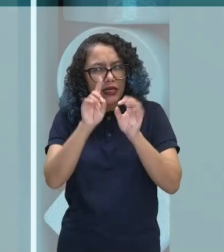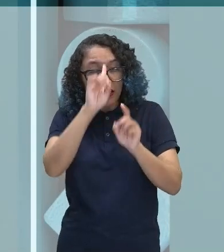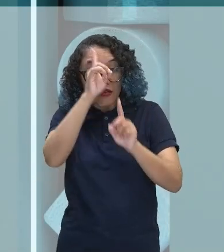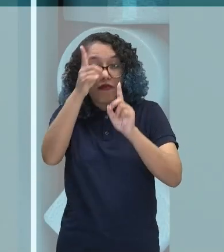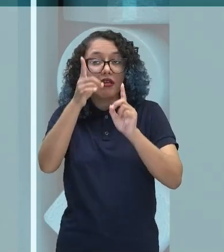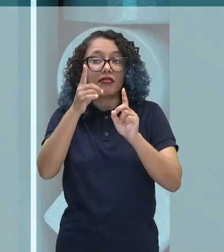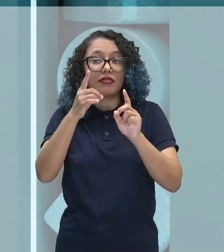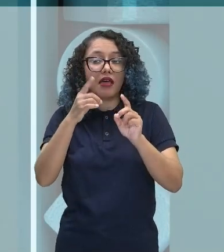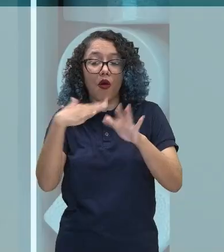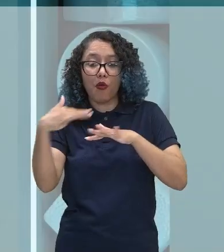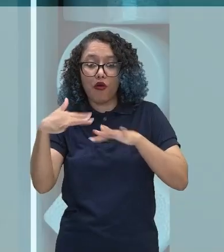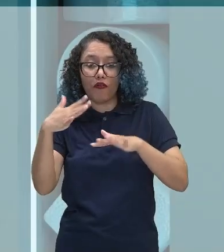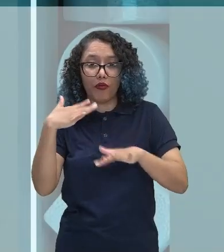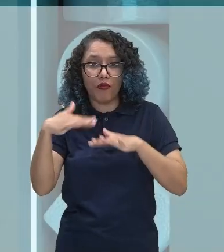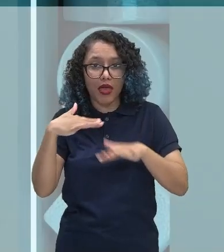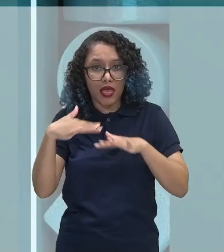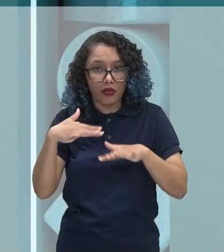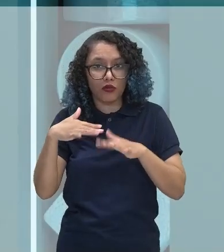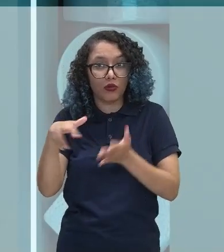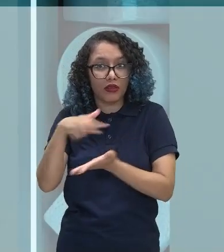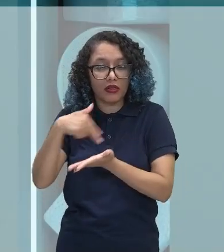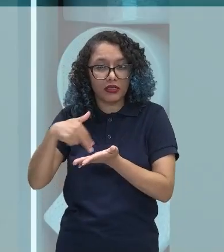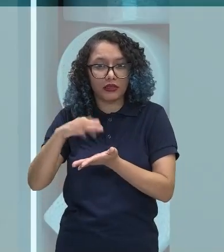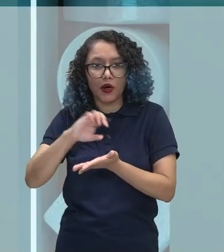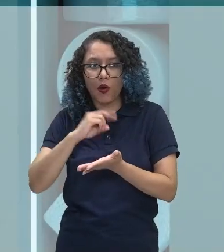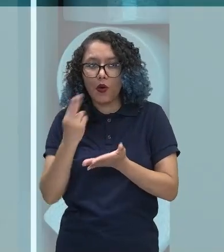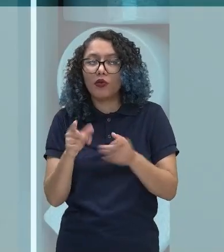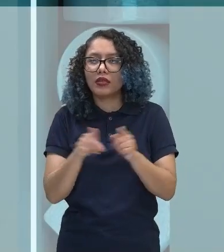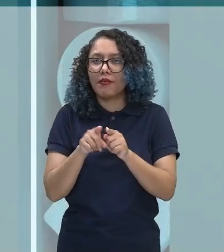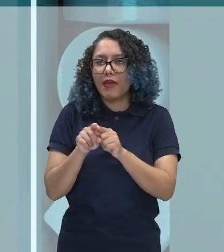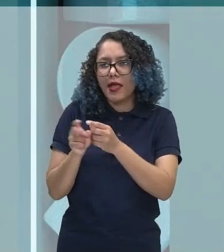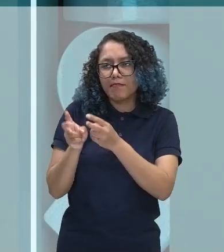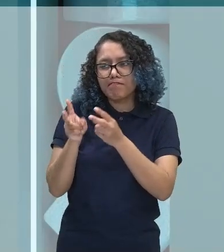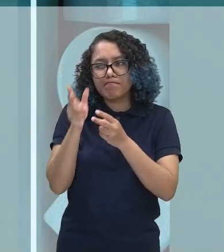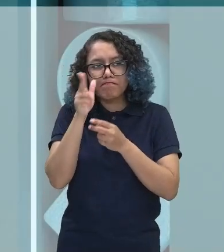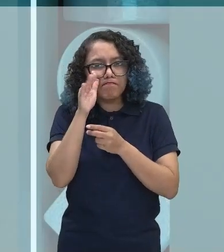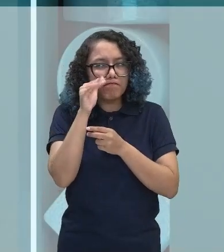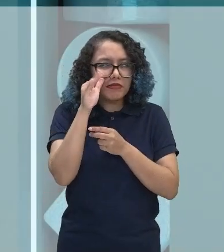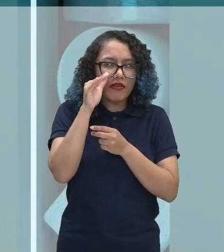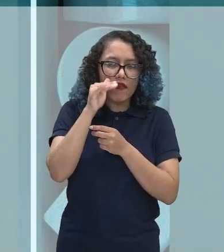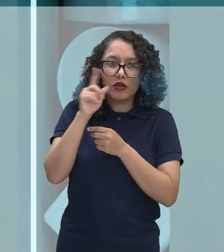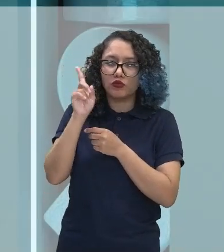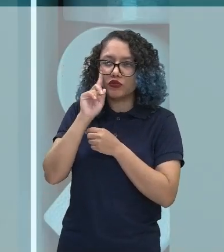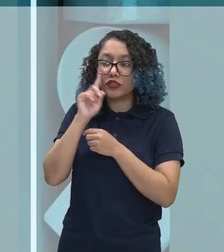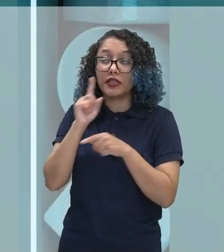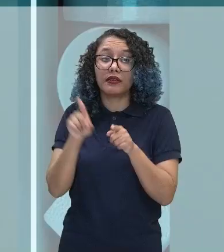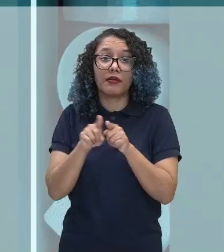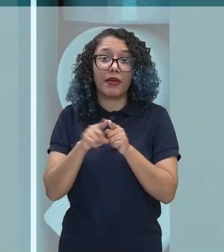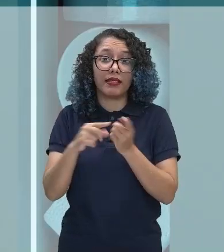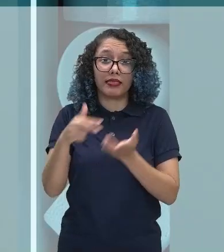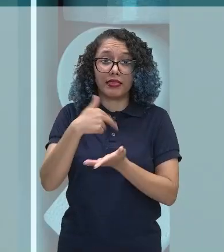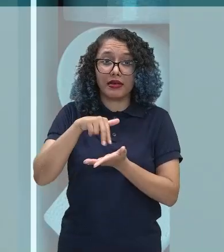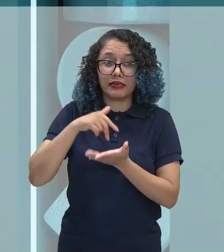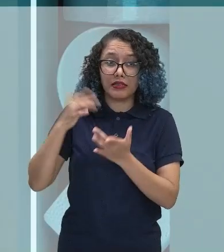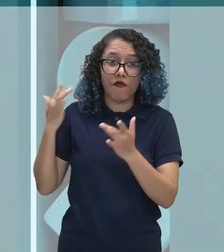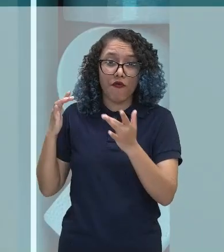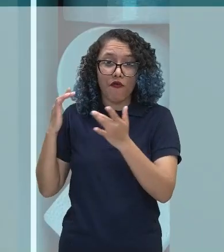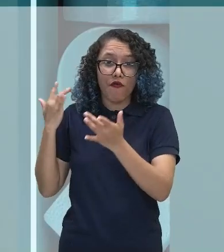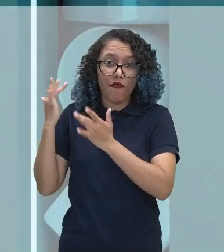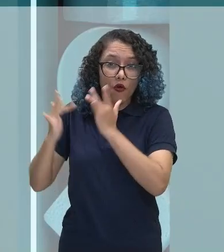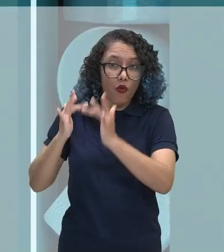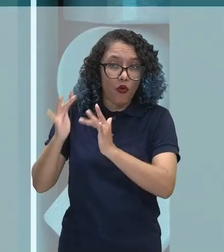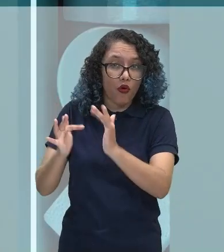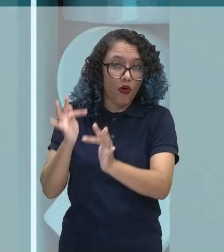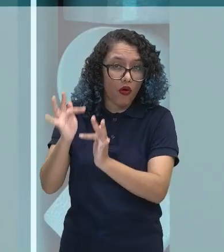coreografia observando o dia a dia. E também tem as danças folclóricas, né? Onde os